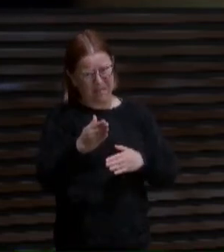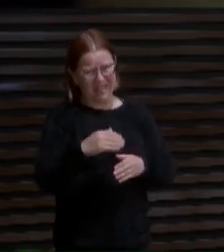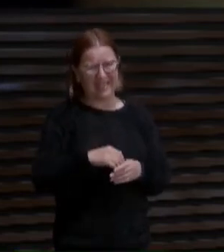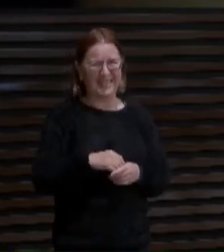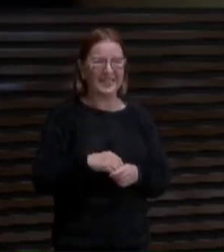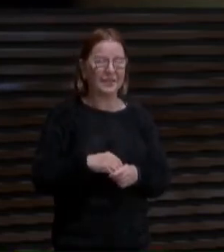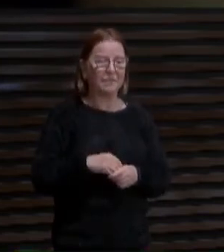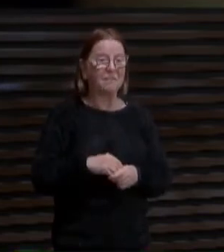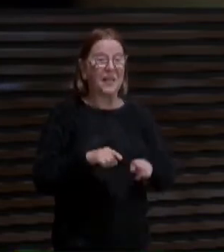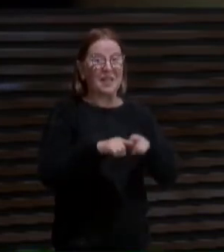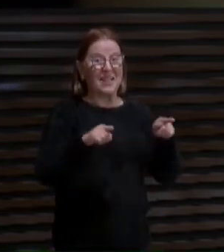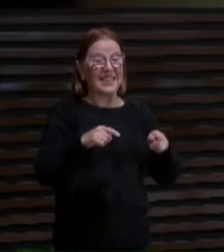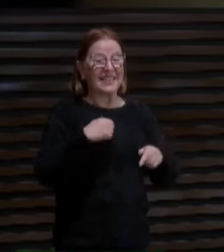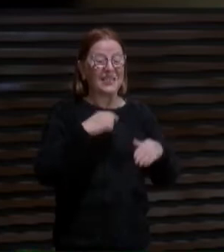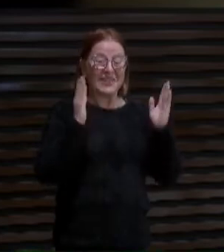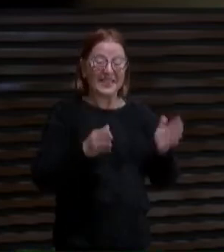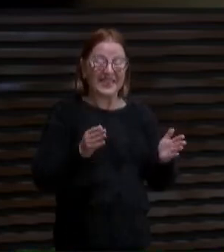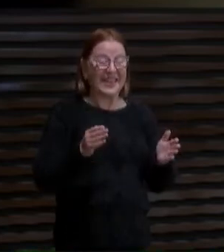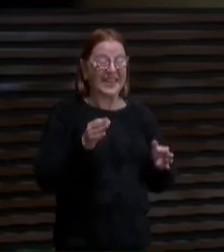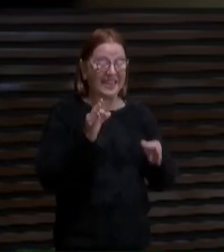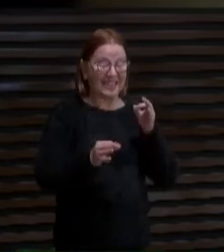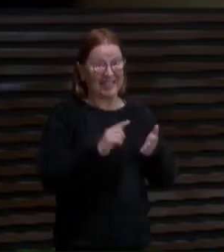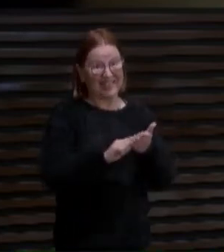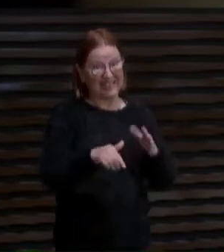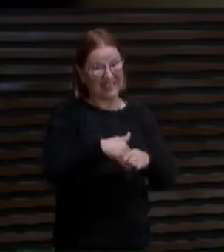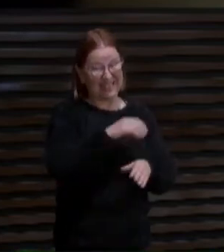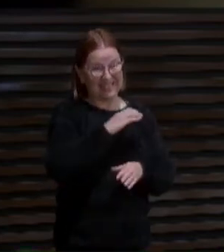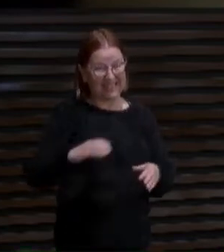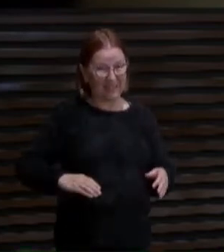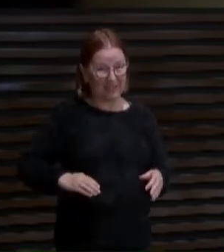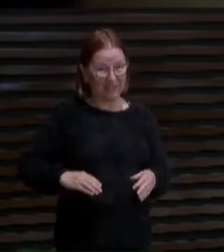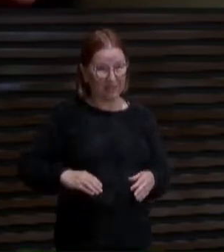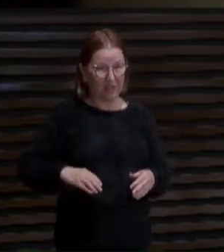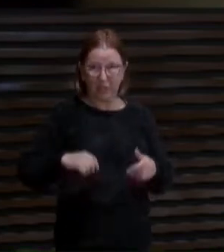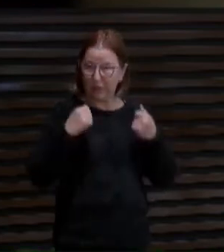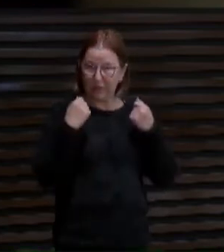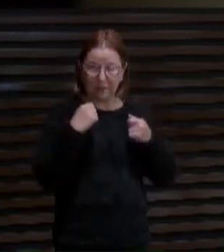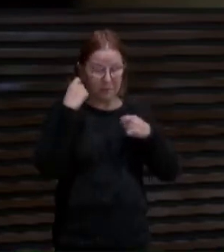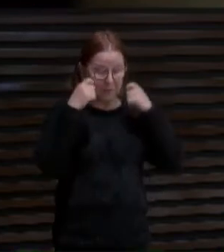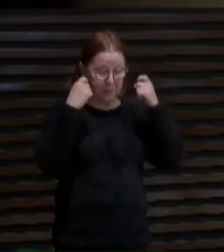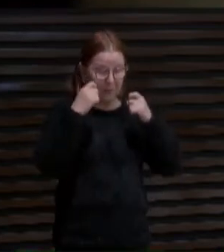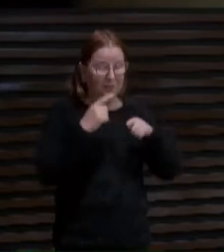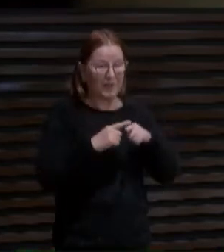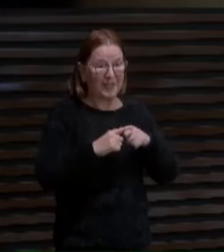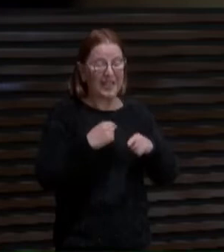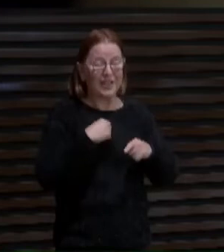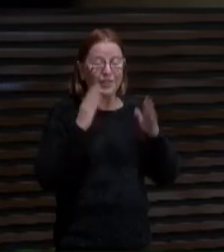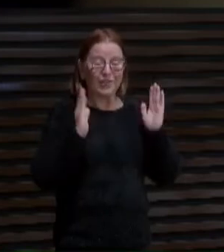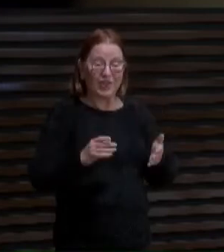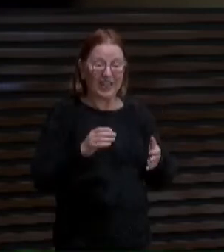nenhuma condenação há para os que estão em Cristo Jesus eu não tenho que ficar me justificando não já fui justificado Fecha a